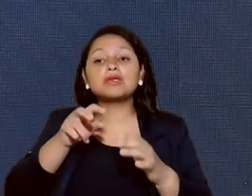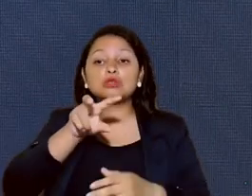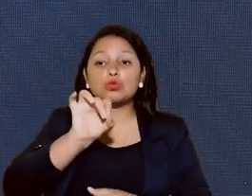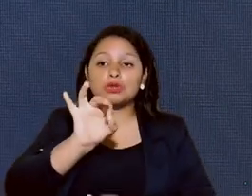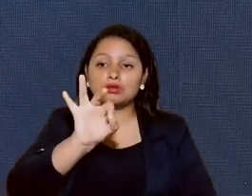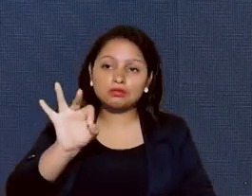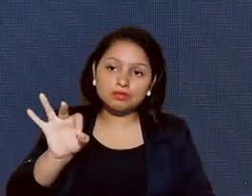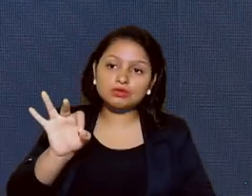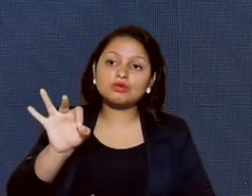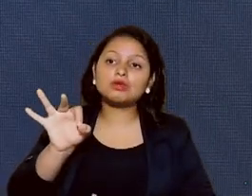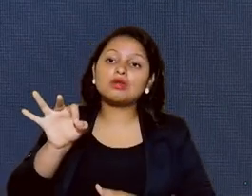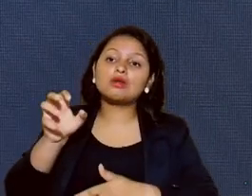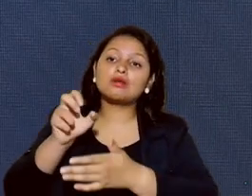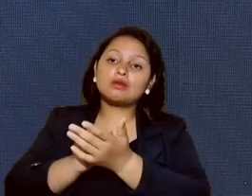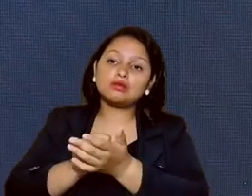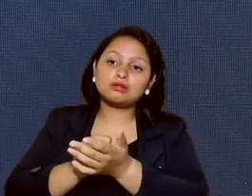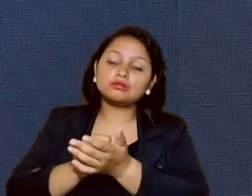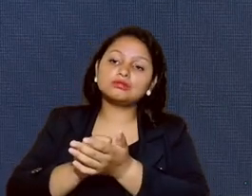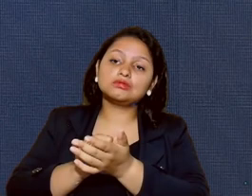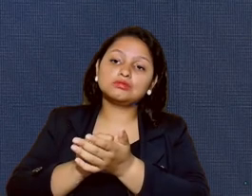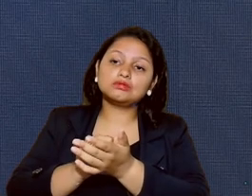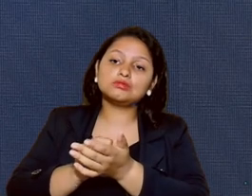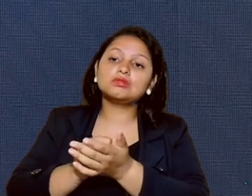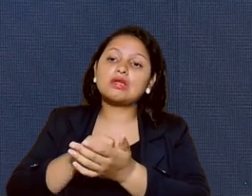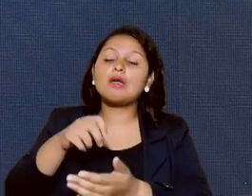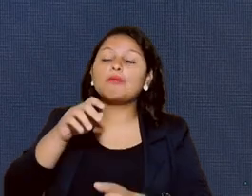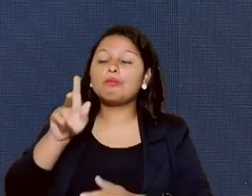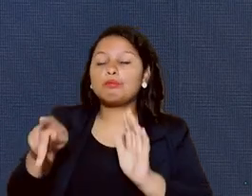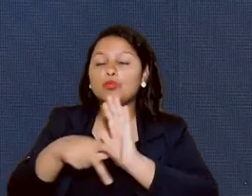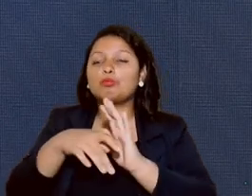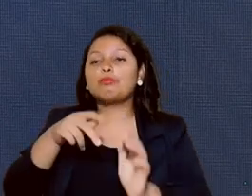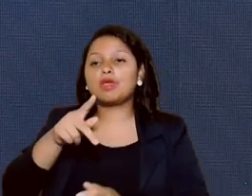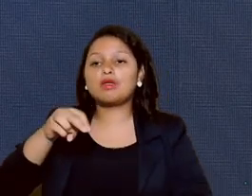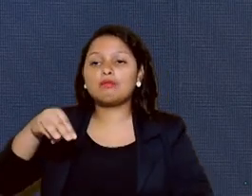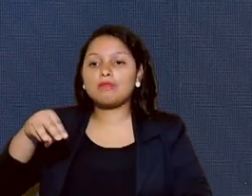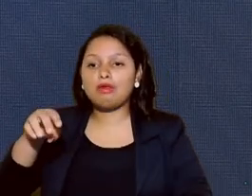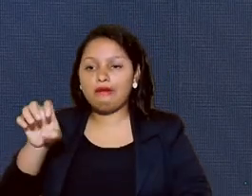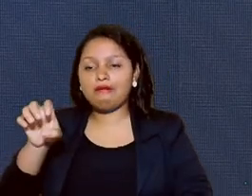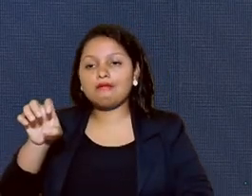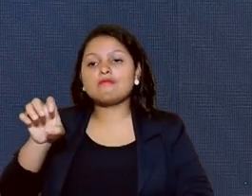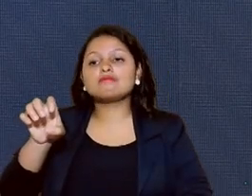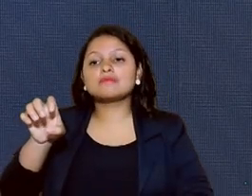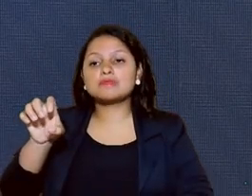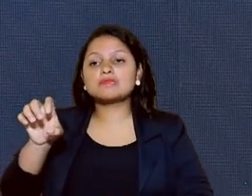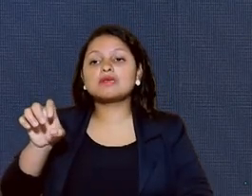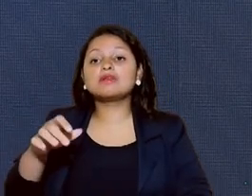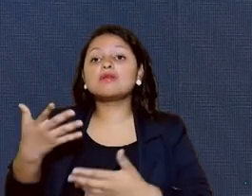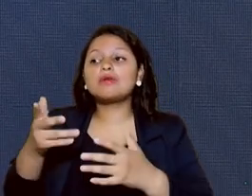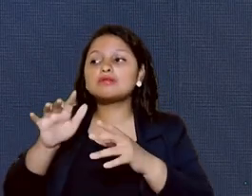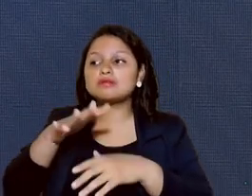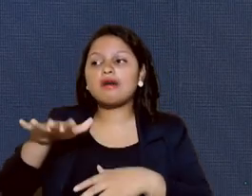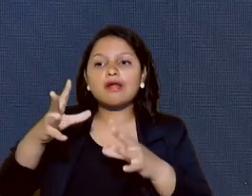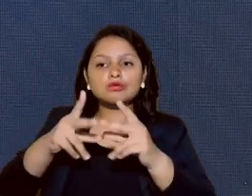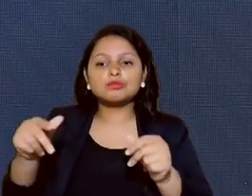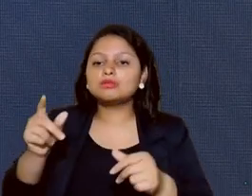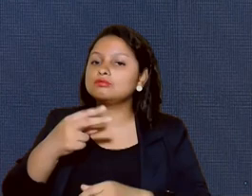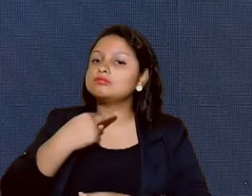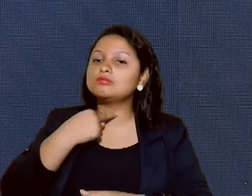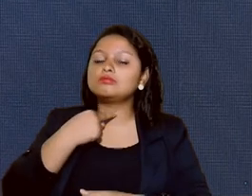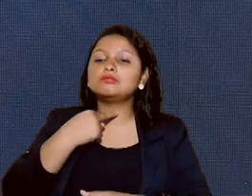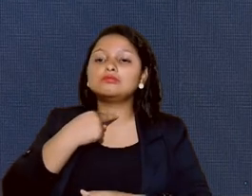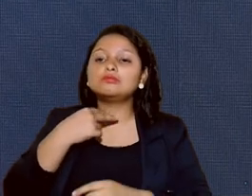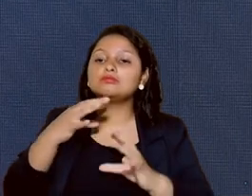carteira assinada só é é só vendas pmes então você não pode deixar nunca que esse segmento desapareça então tudo que você dá de